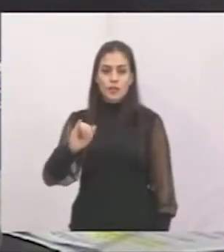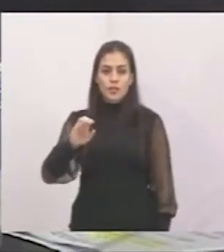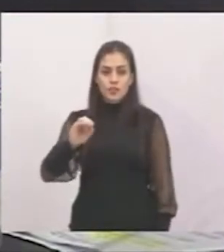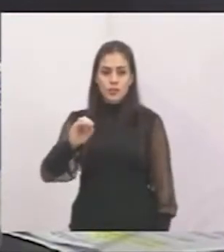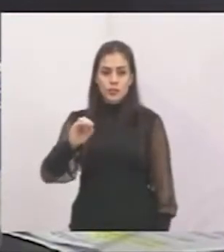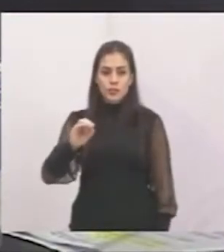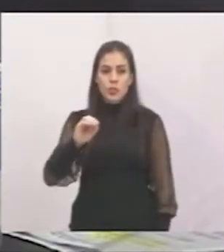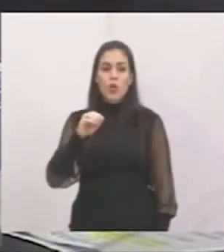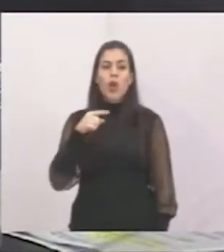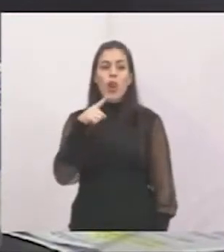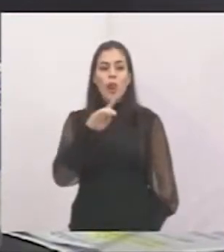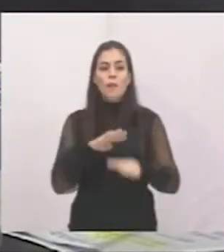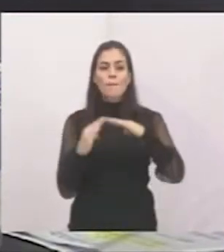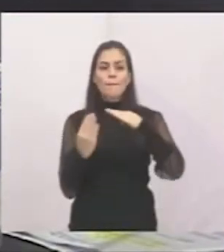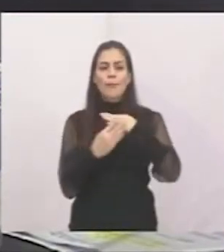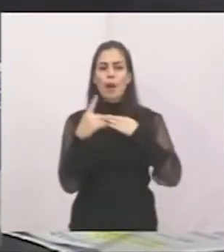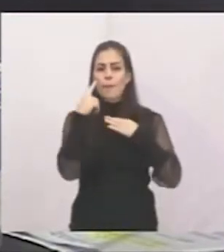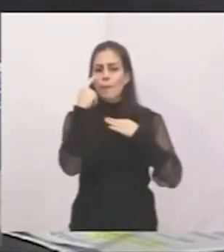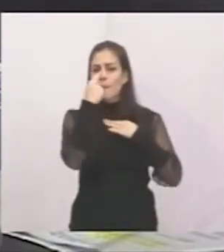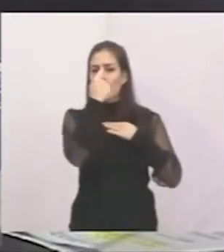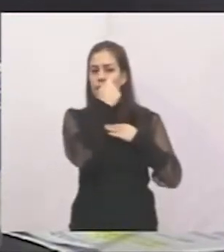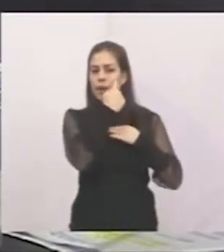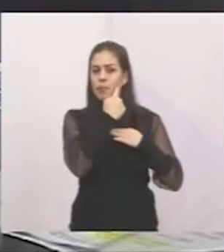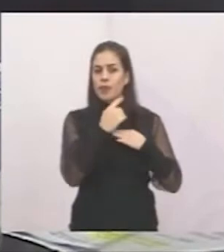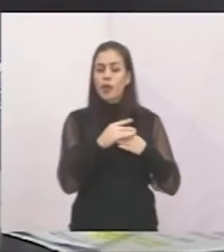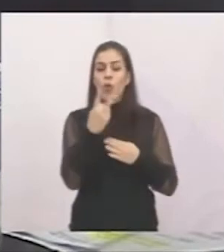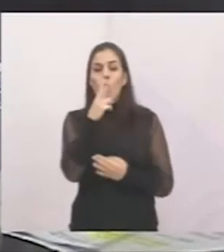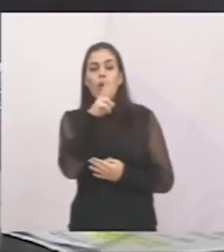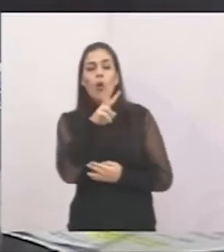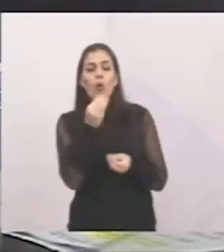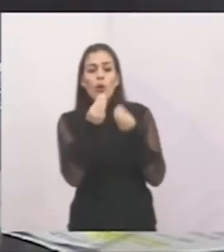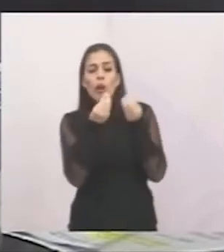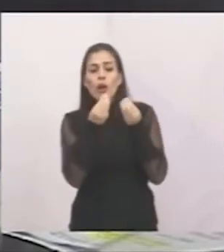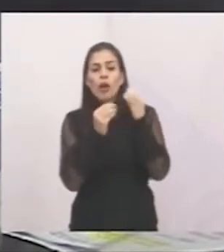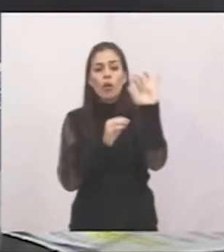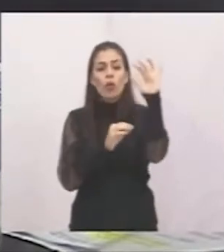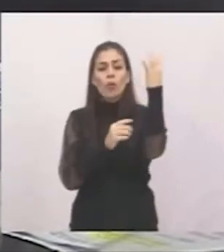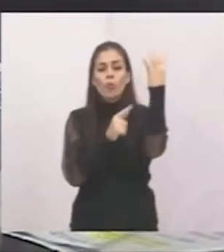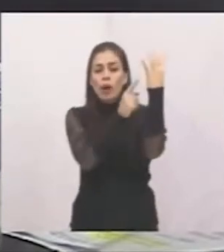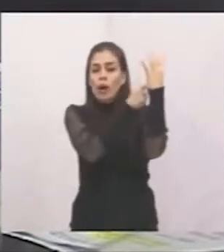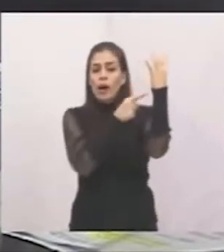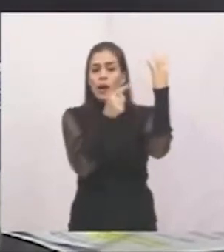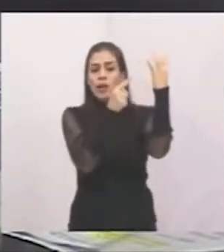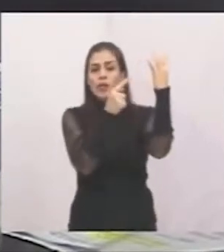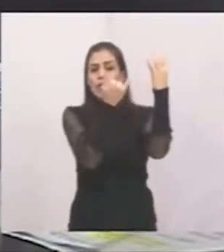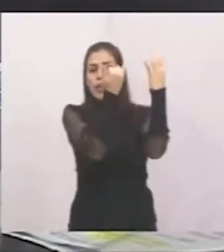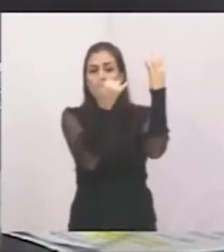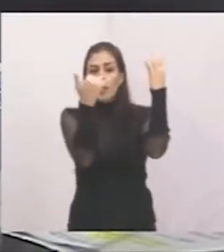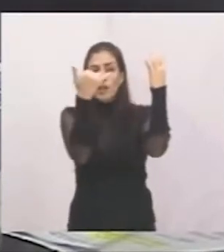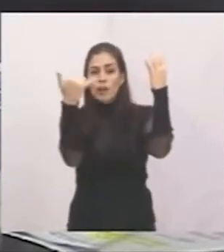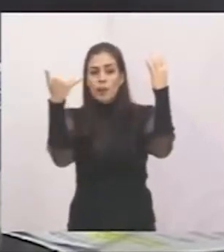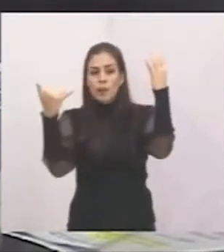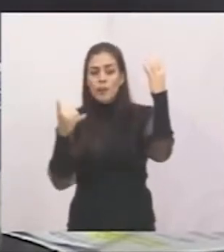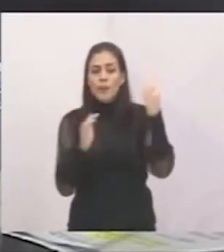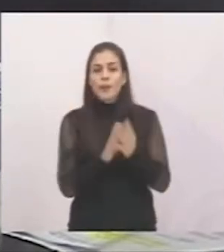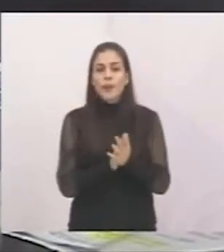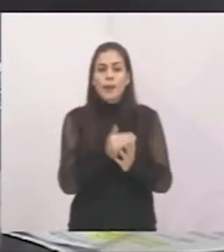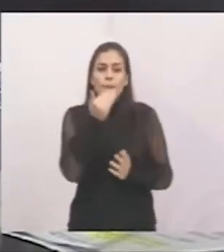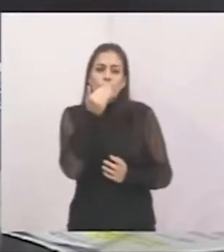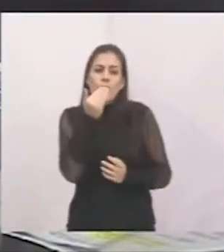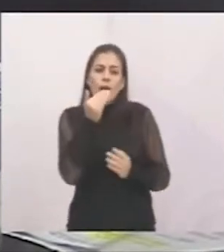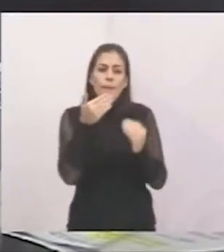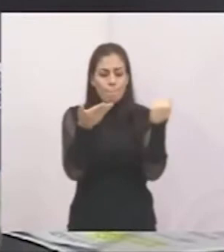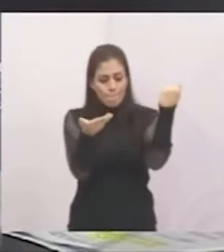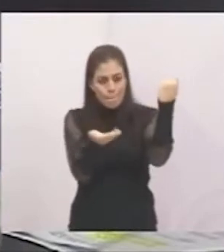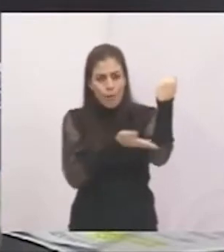Lua olha aqui essa situação dessa já pedindo para tirar para tirar para tirar